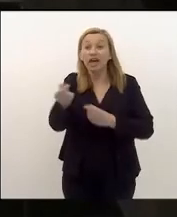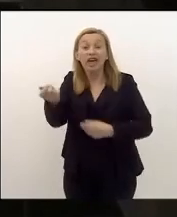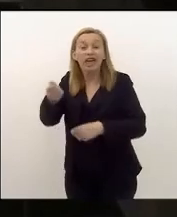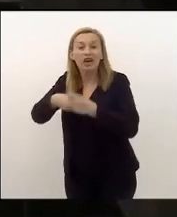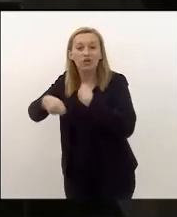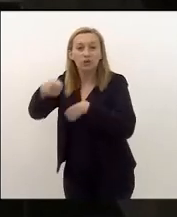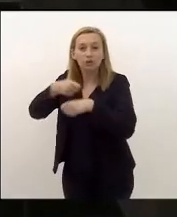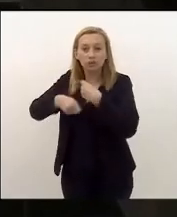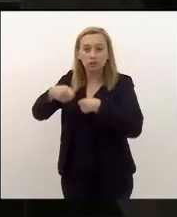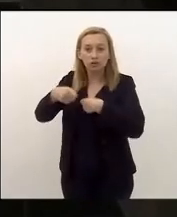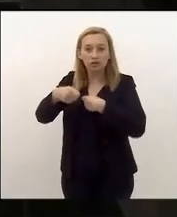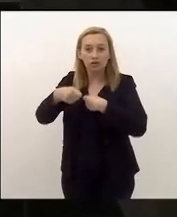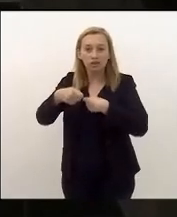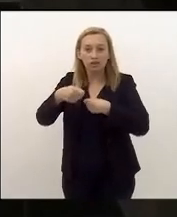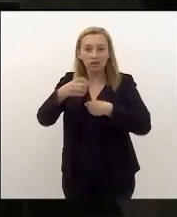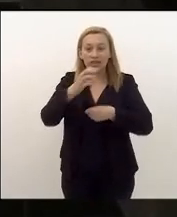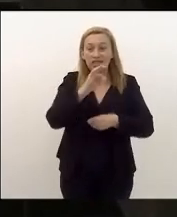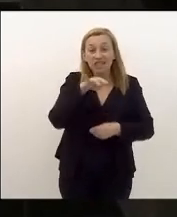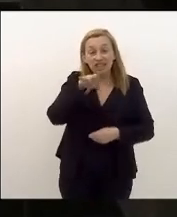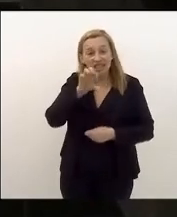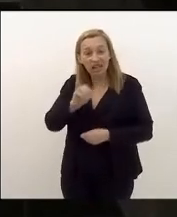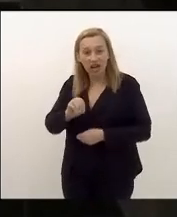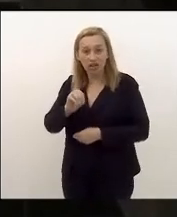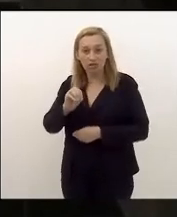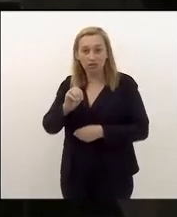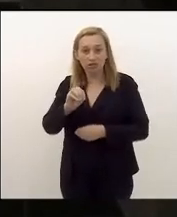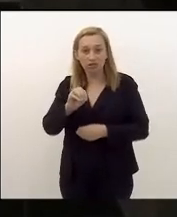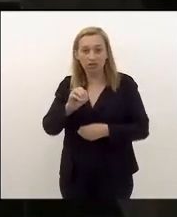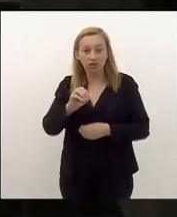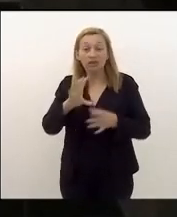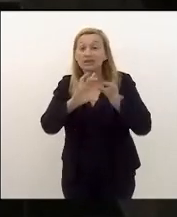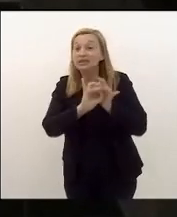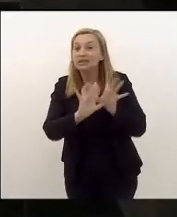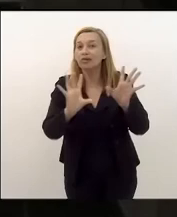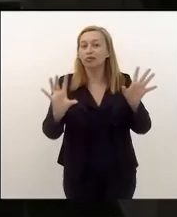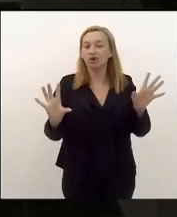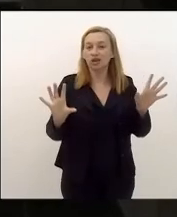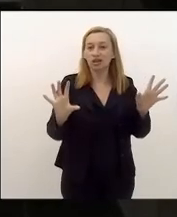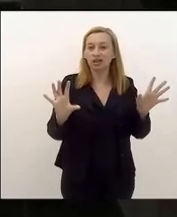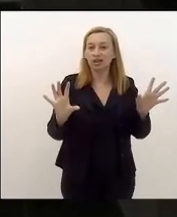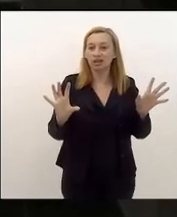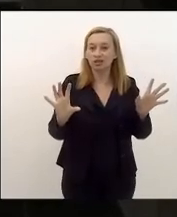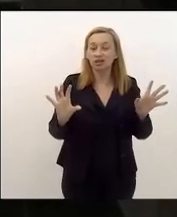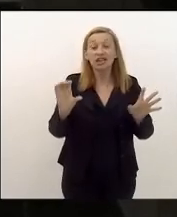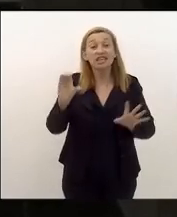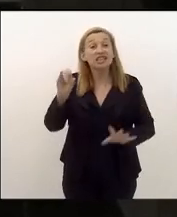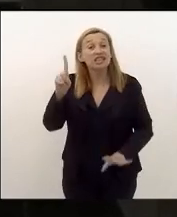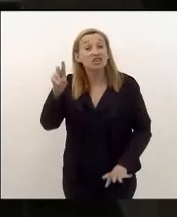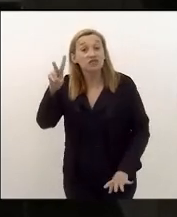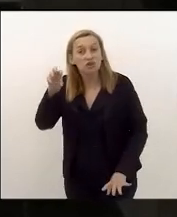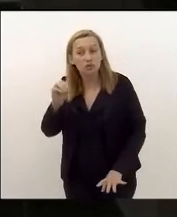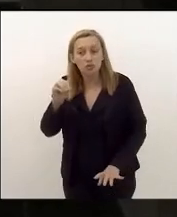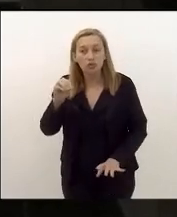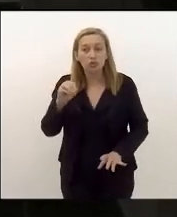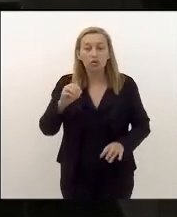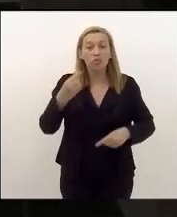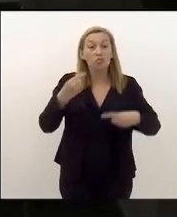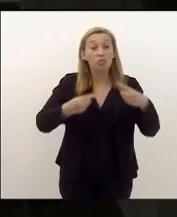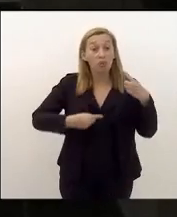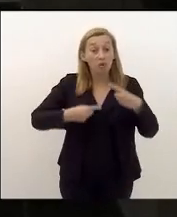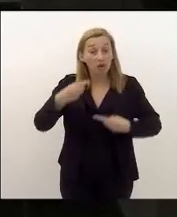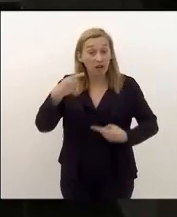econômico, sanitário, democrático, cívico, político,